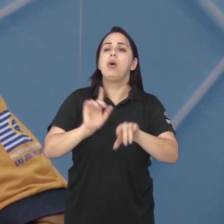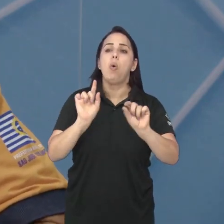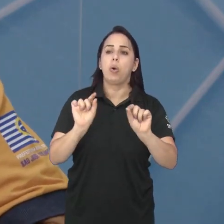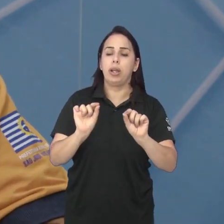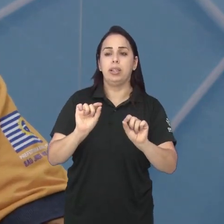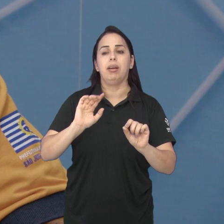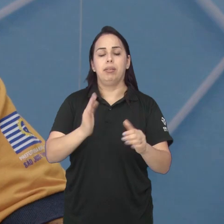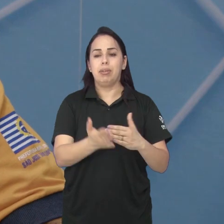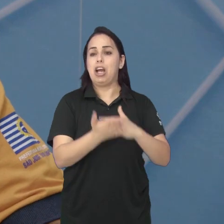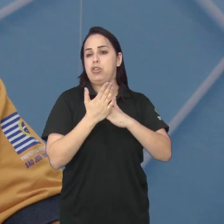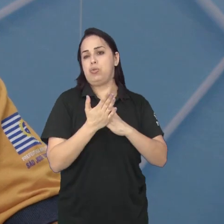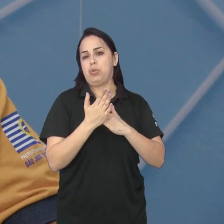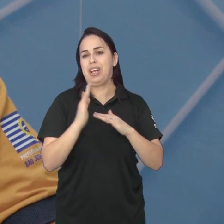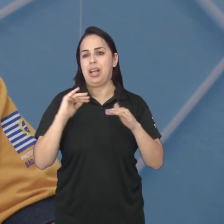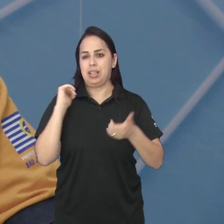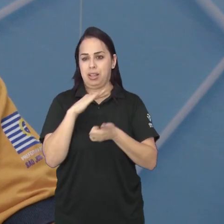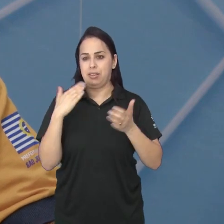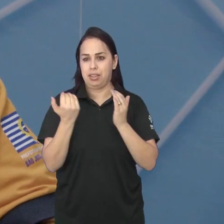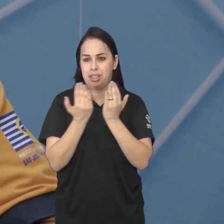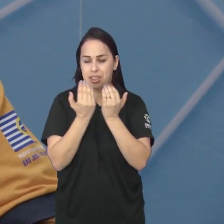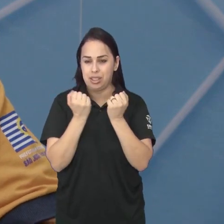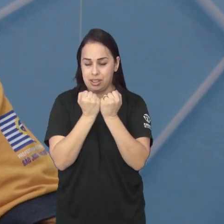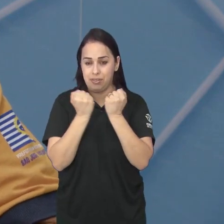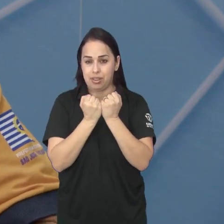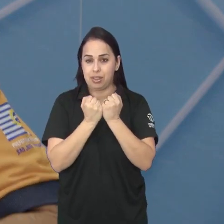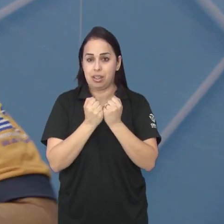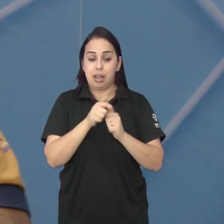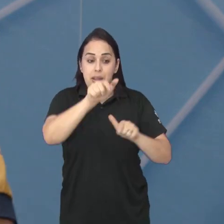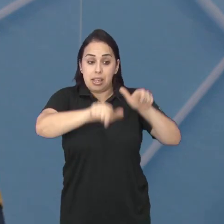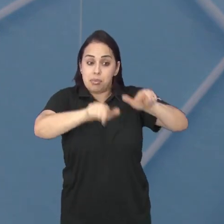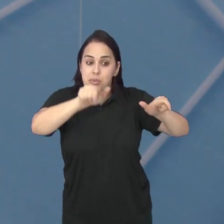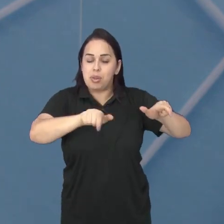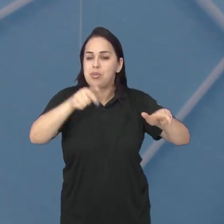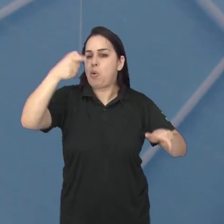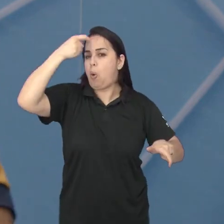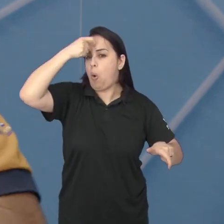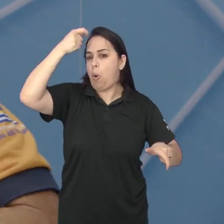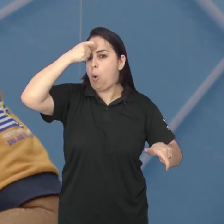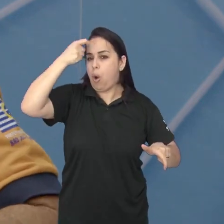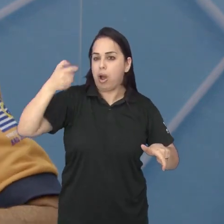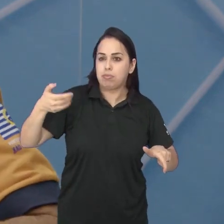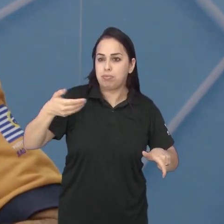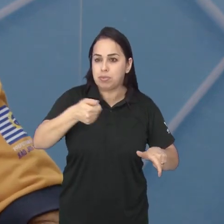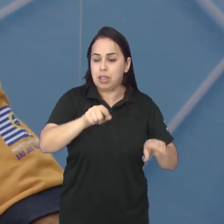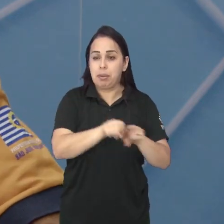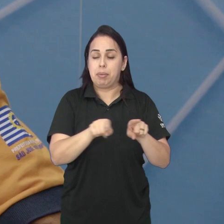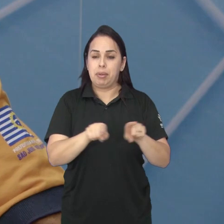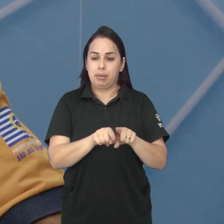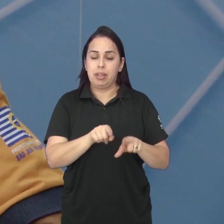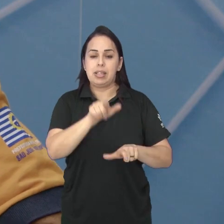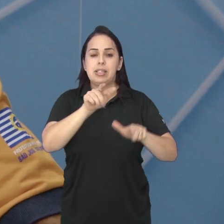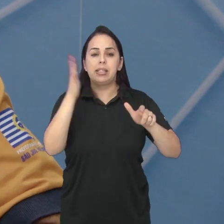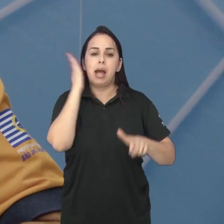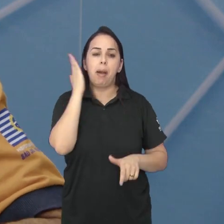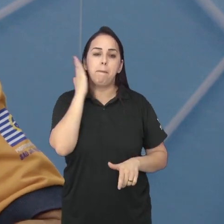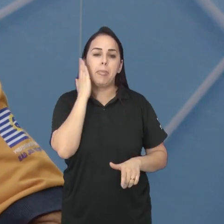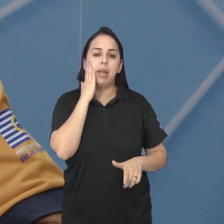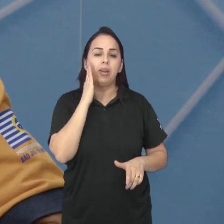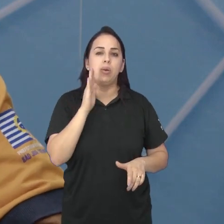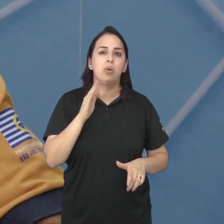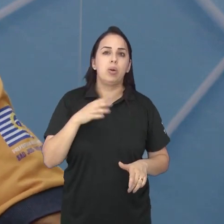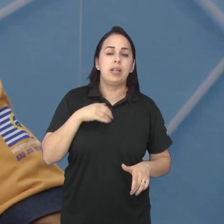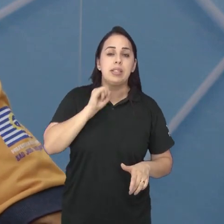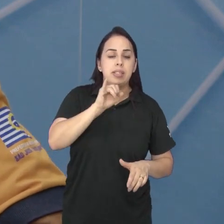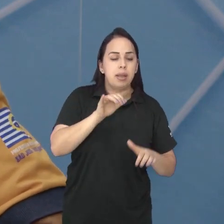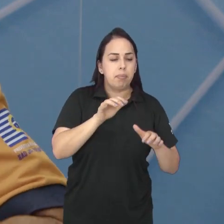muito também a Defesa Civil a partir do momento em que as pessoas também tenham essa percepção do que está acontecendo na sua comunidade, né? Tanto